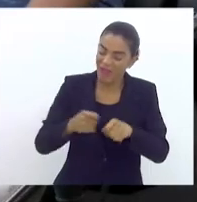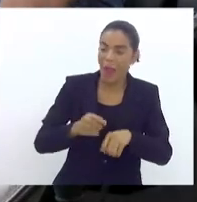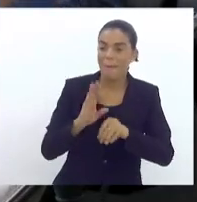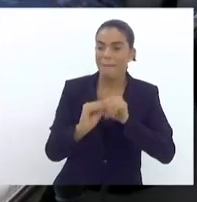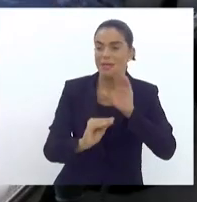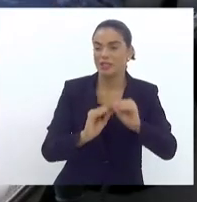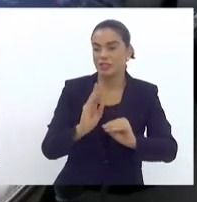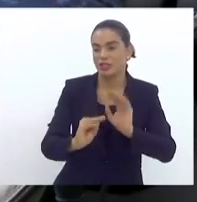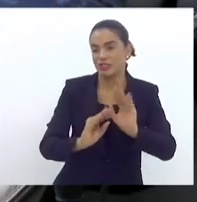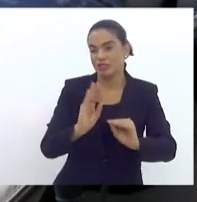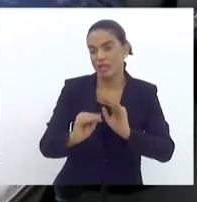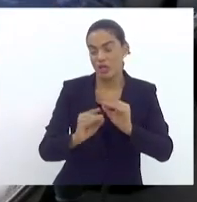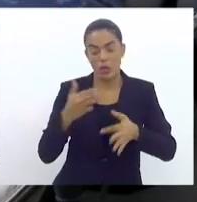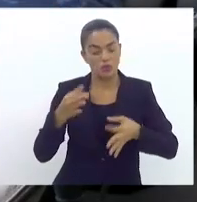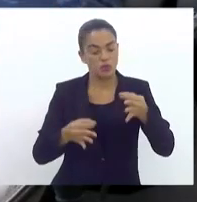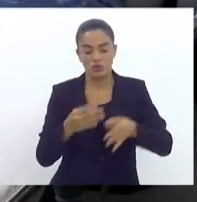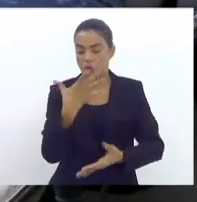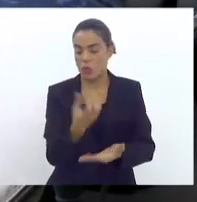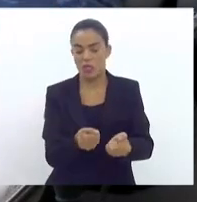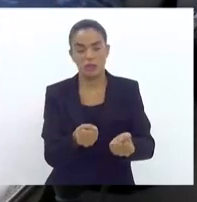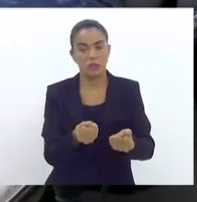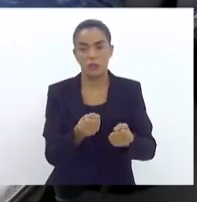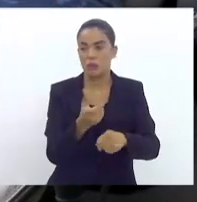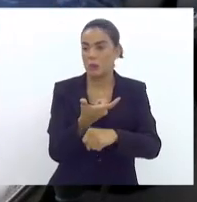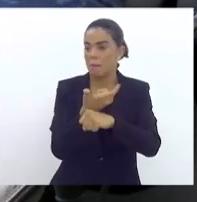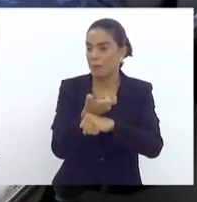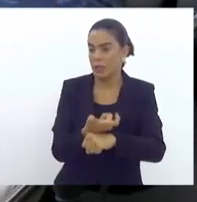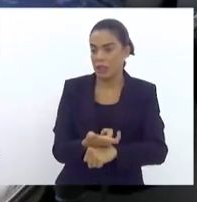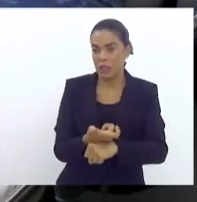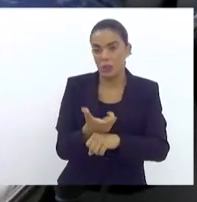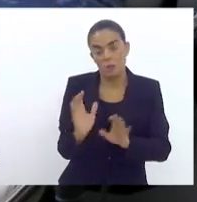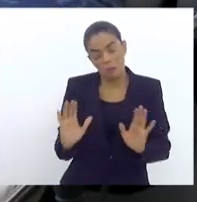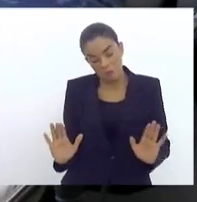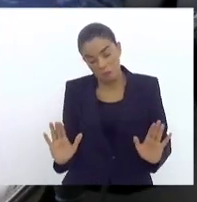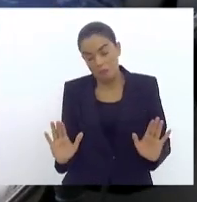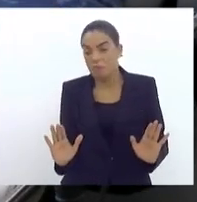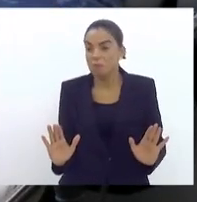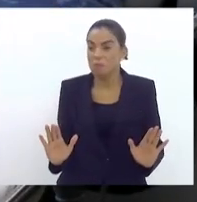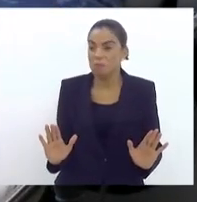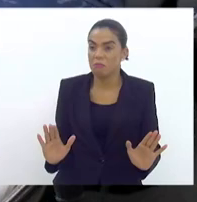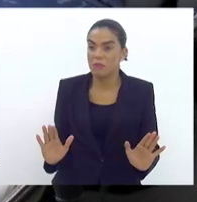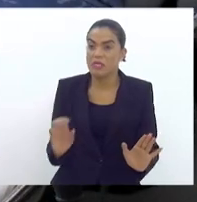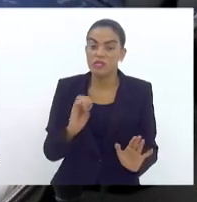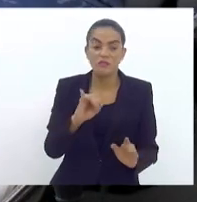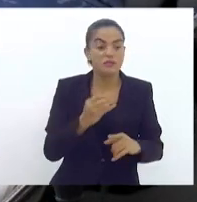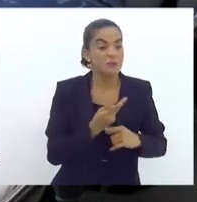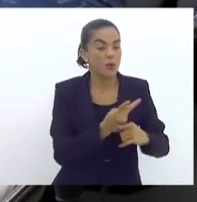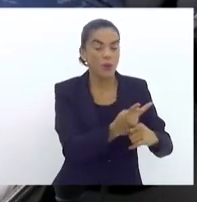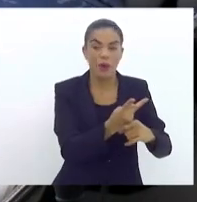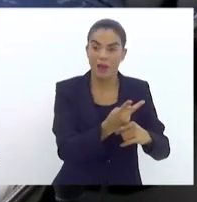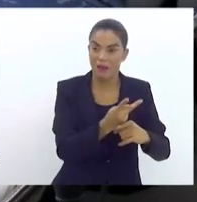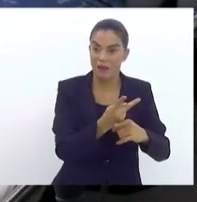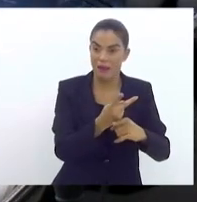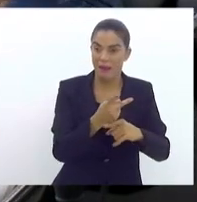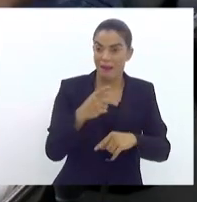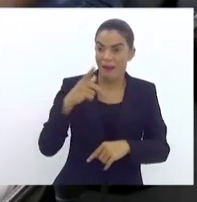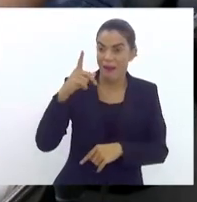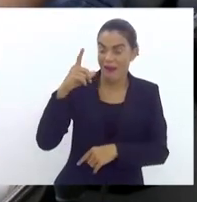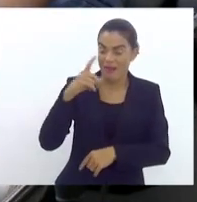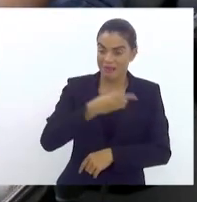e por isso que tem juiz que diz eu não aceito preencho se você for na delegacia compreende